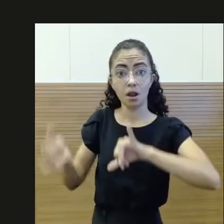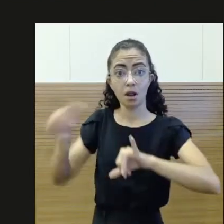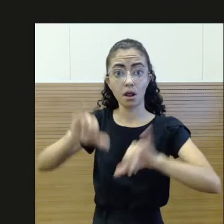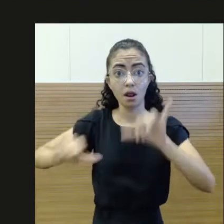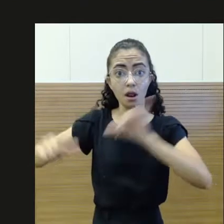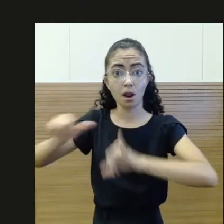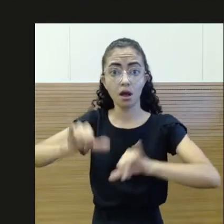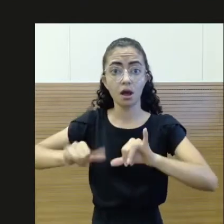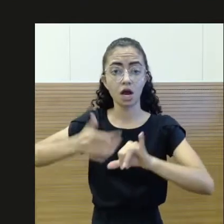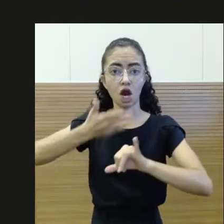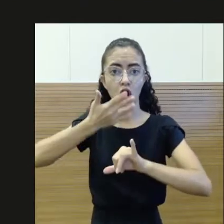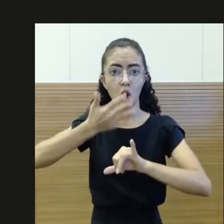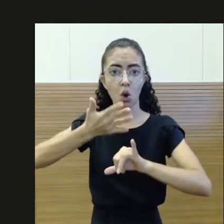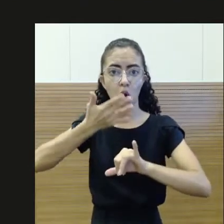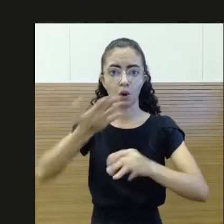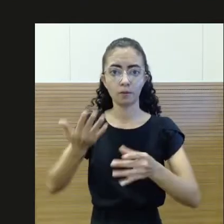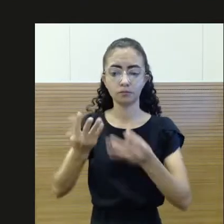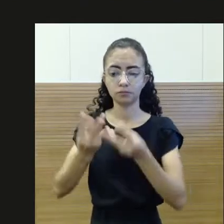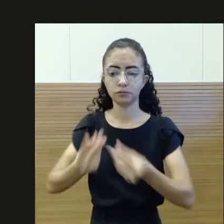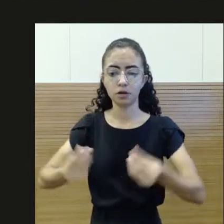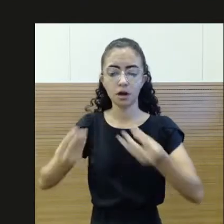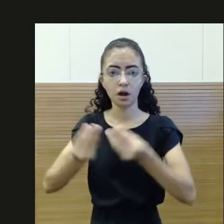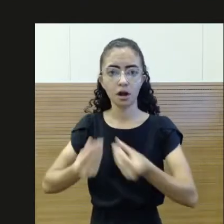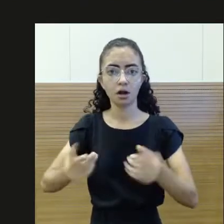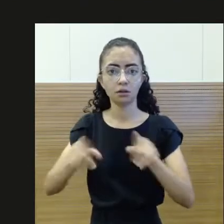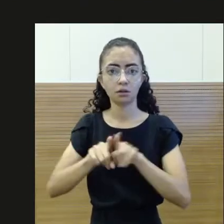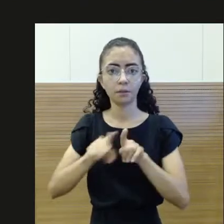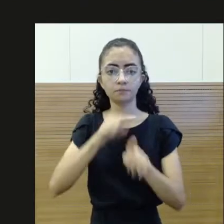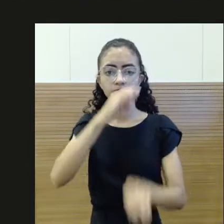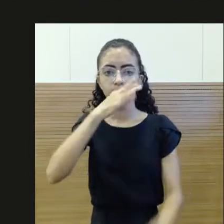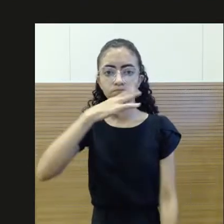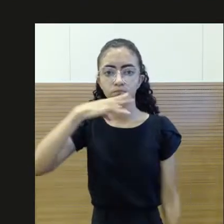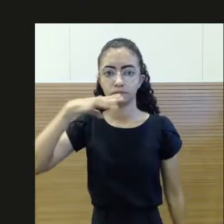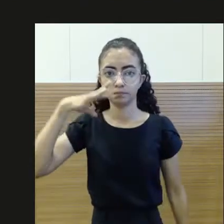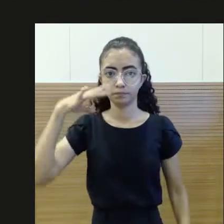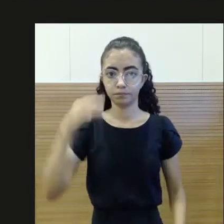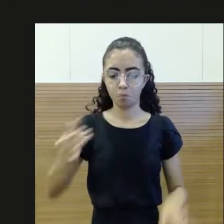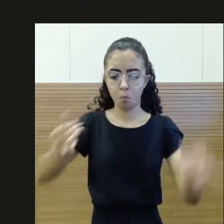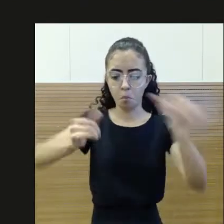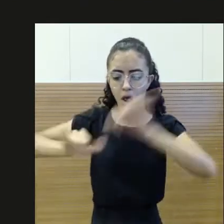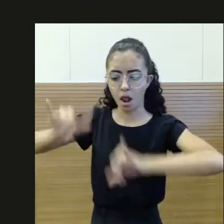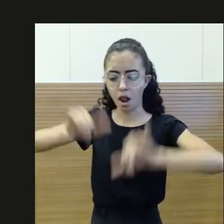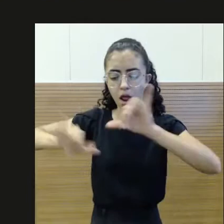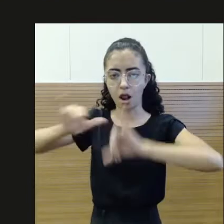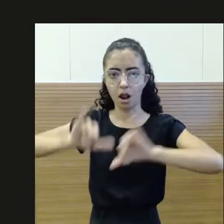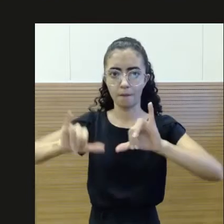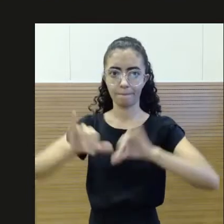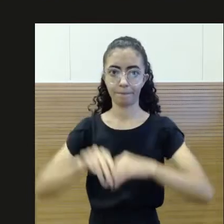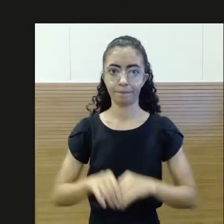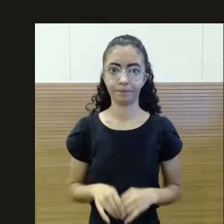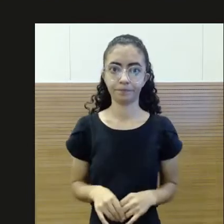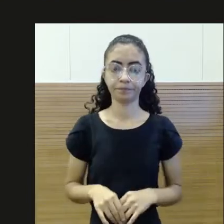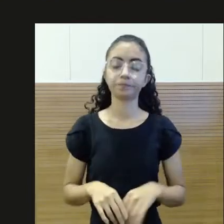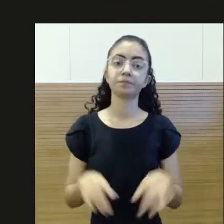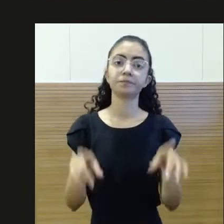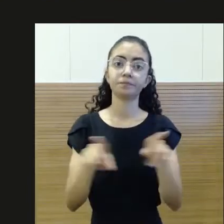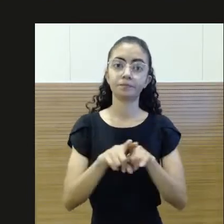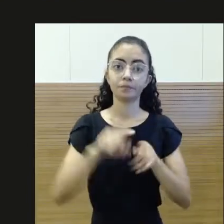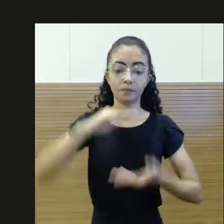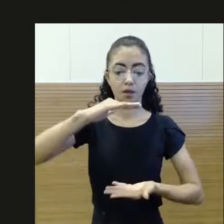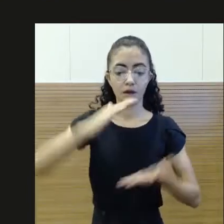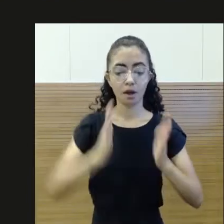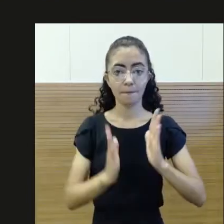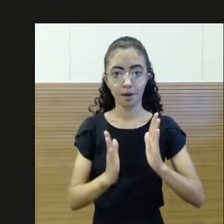cor, textura, aroma a esses produtos. E, finalmente, nós temos as embalagens, frequentemente